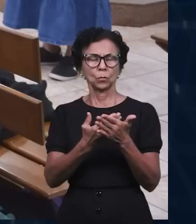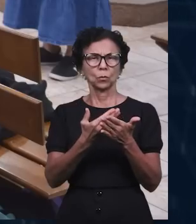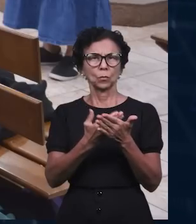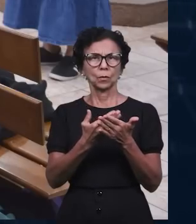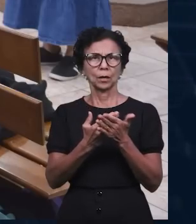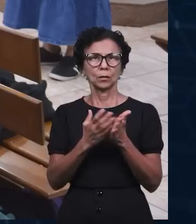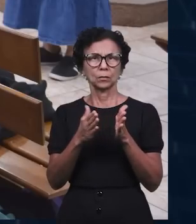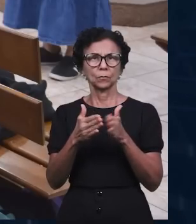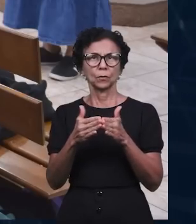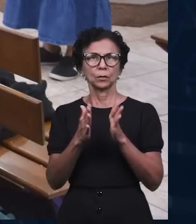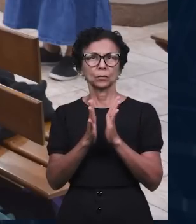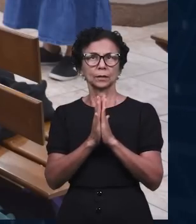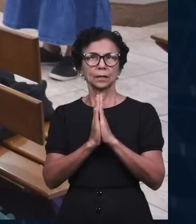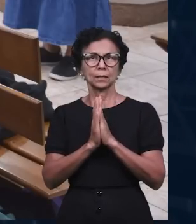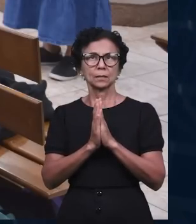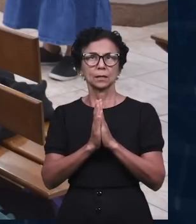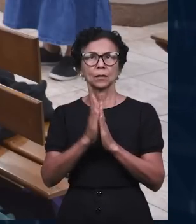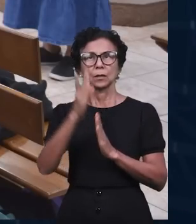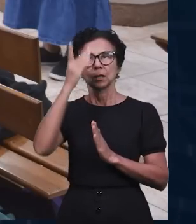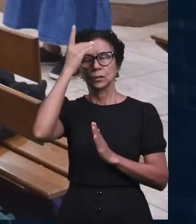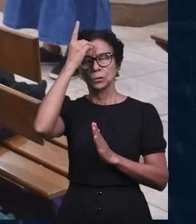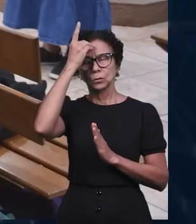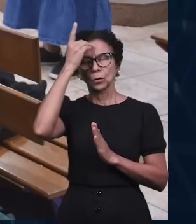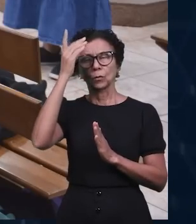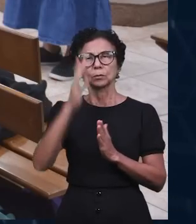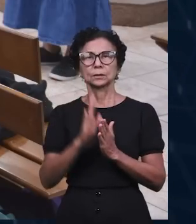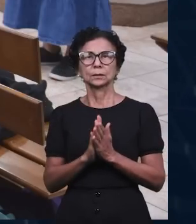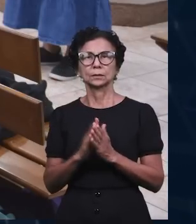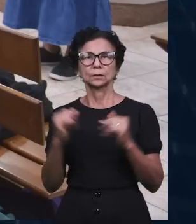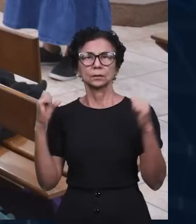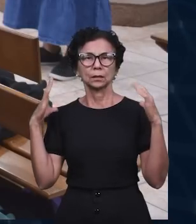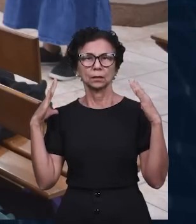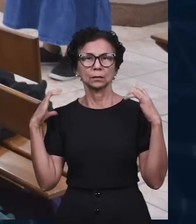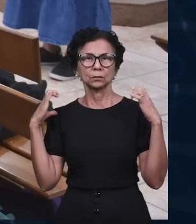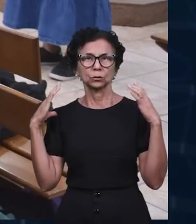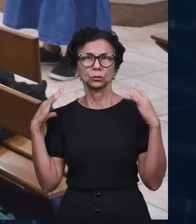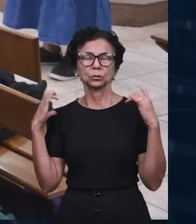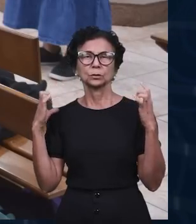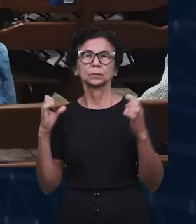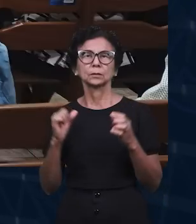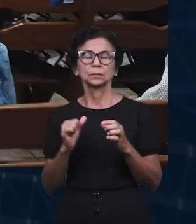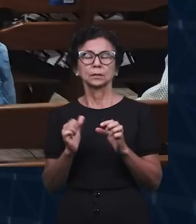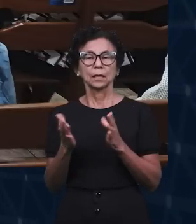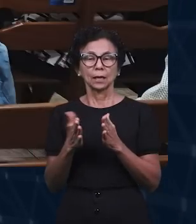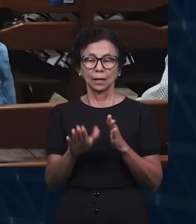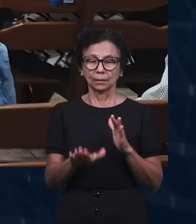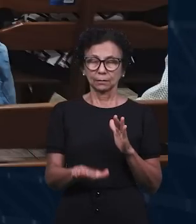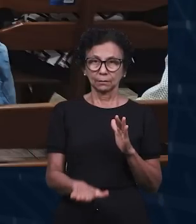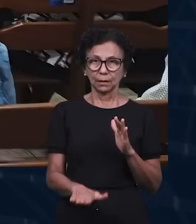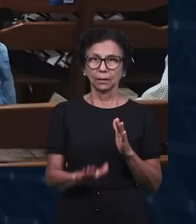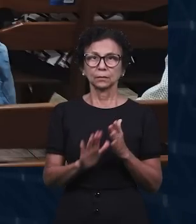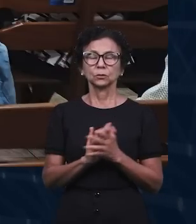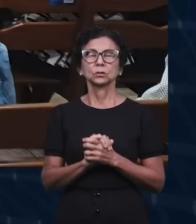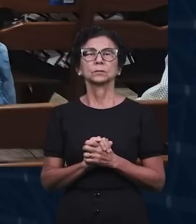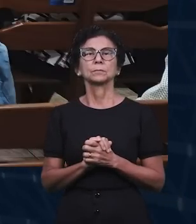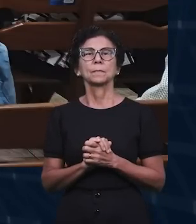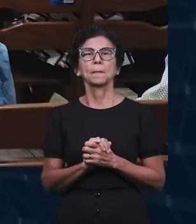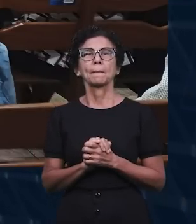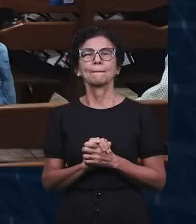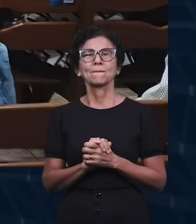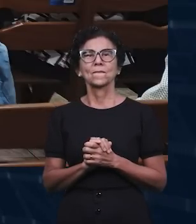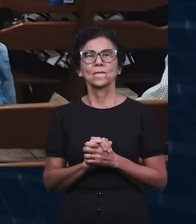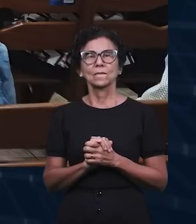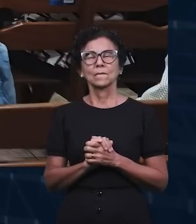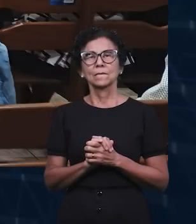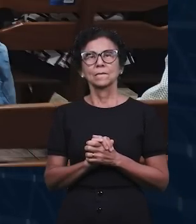voltadas para a oração, dons espirituais e ministração dos anjos. Já no período da tarde, os irmãos de toda a região foram às